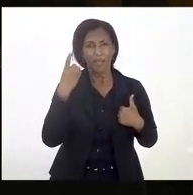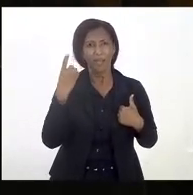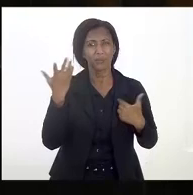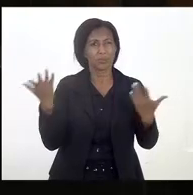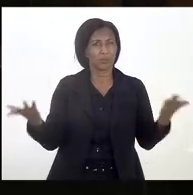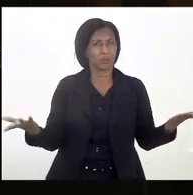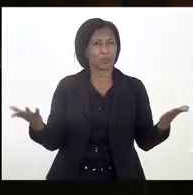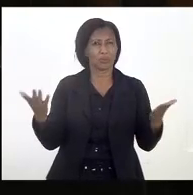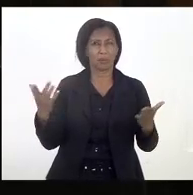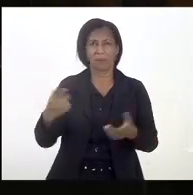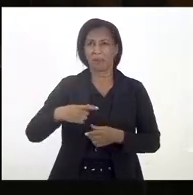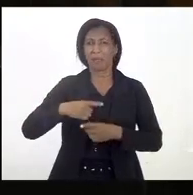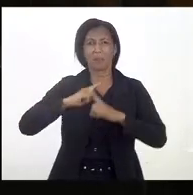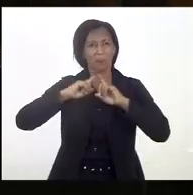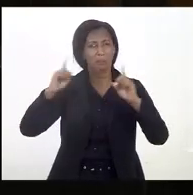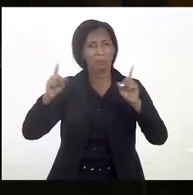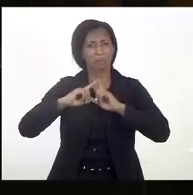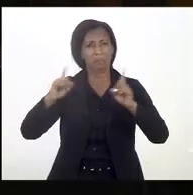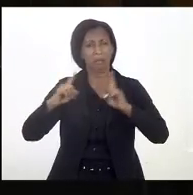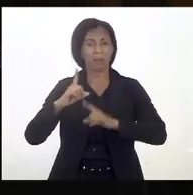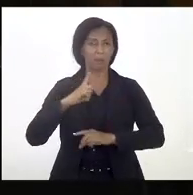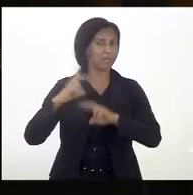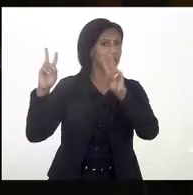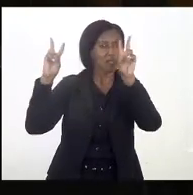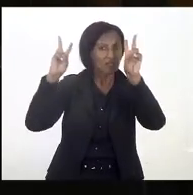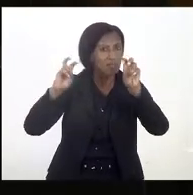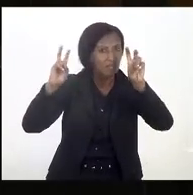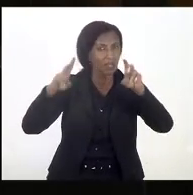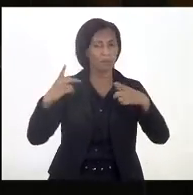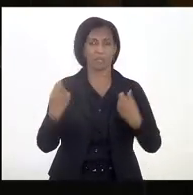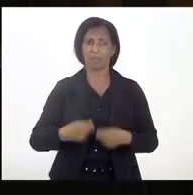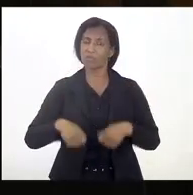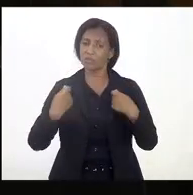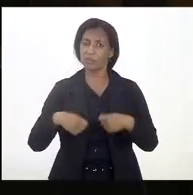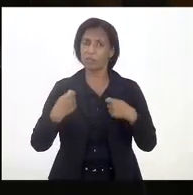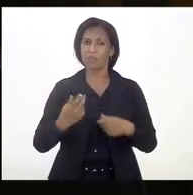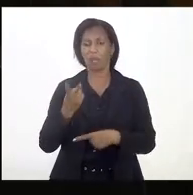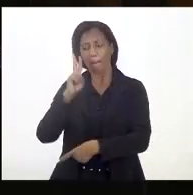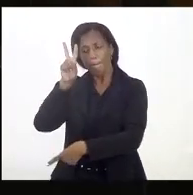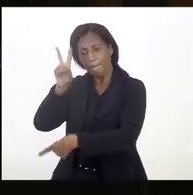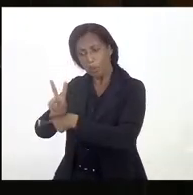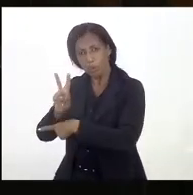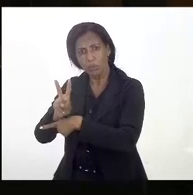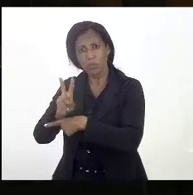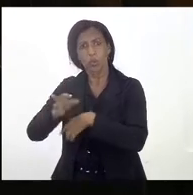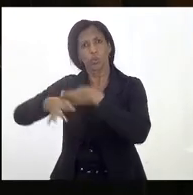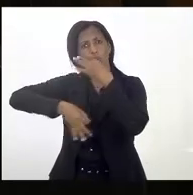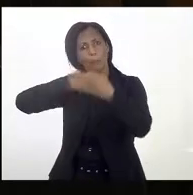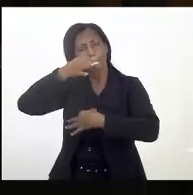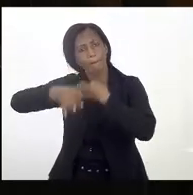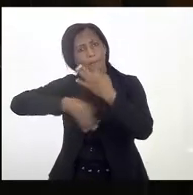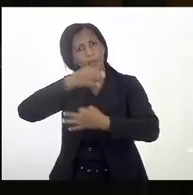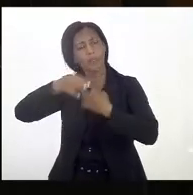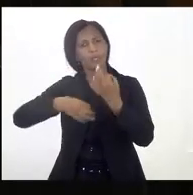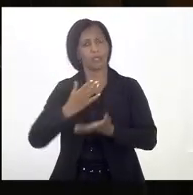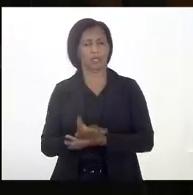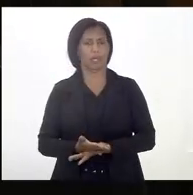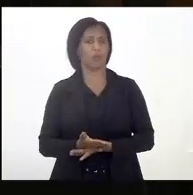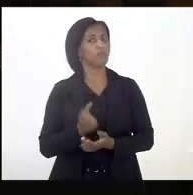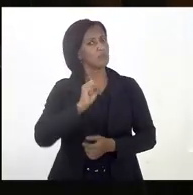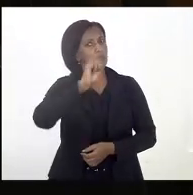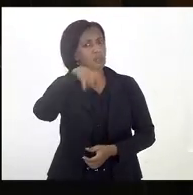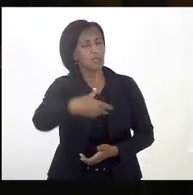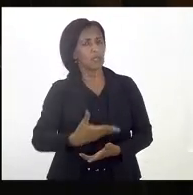ponto de vista ideológico nessa casa mas a temas que nós precisamos Claro defender os nossos pontos de vistas sobre o aspecto ideológico